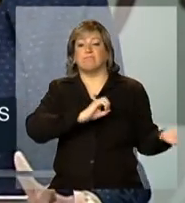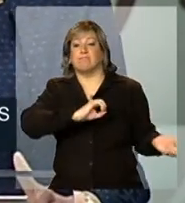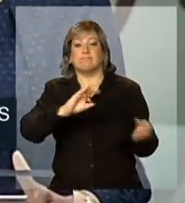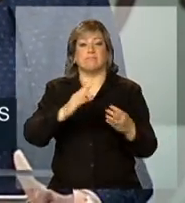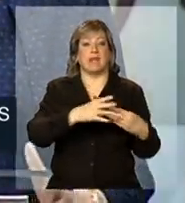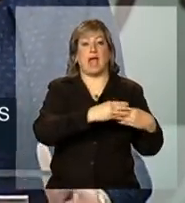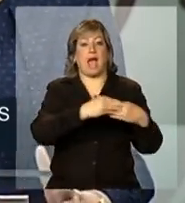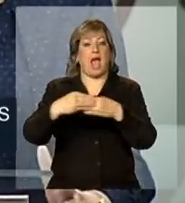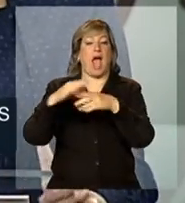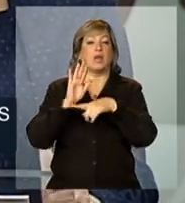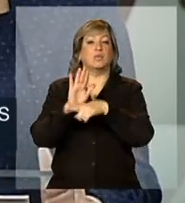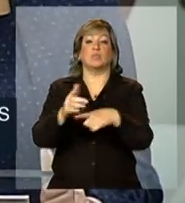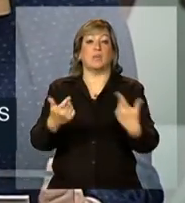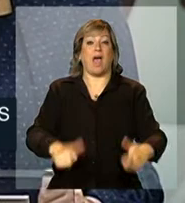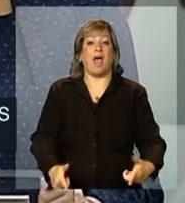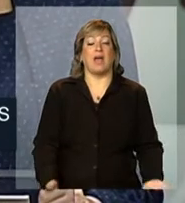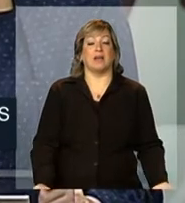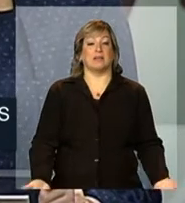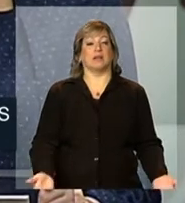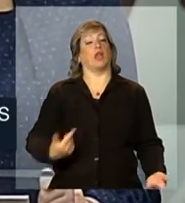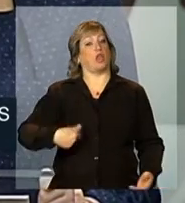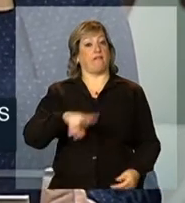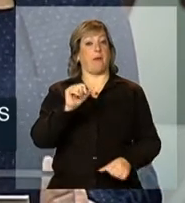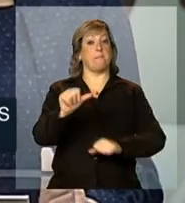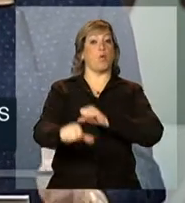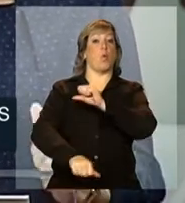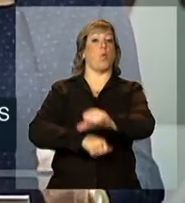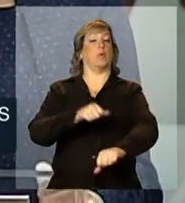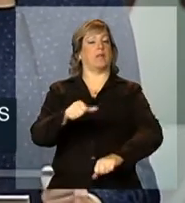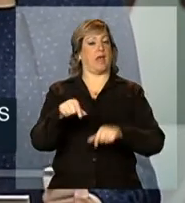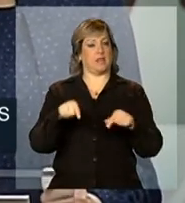Nós vamos mudar a realidade.